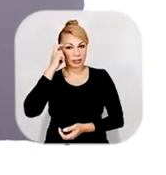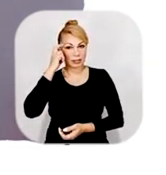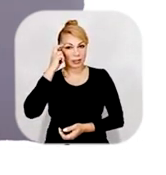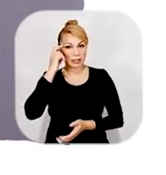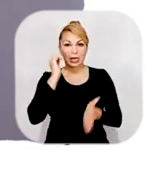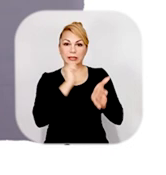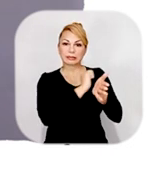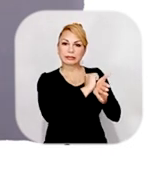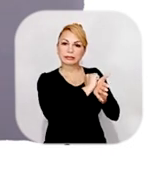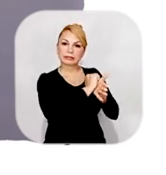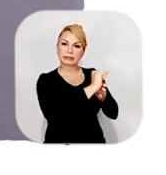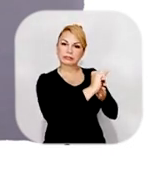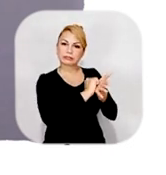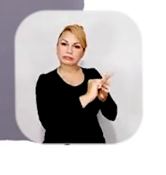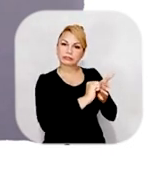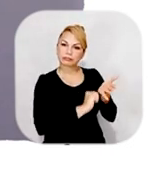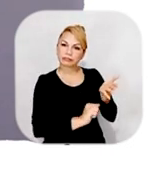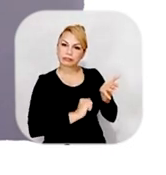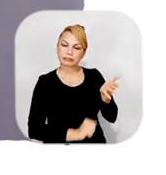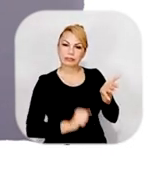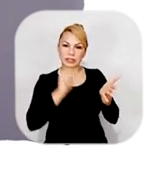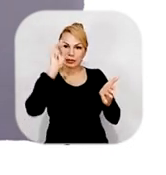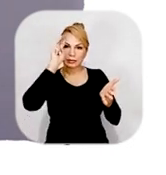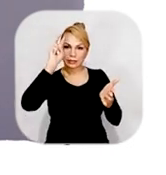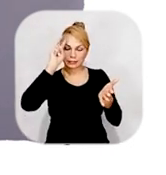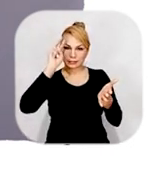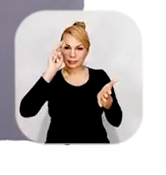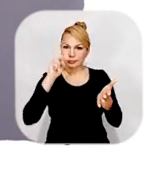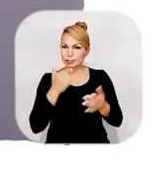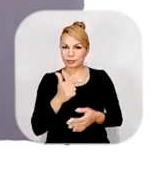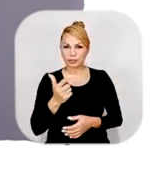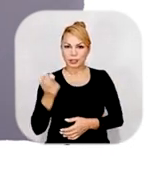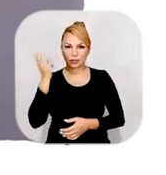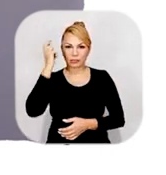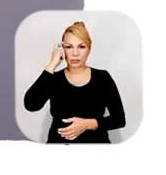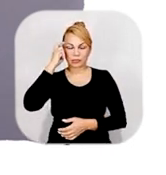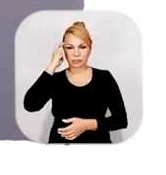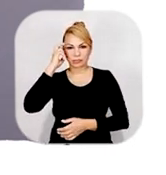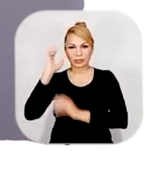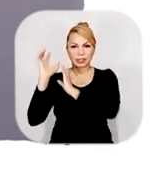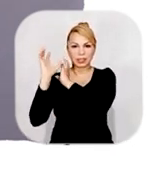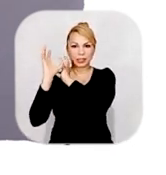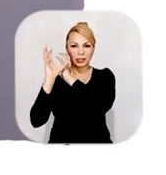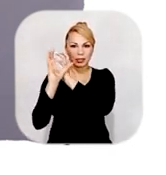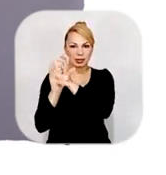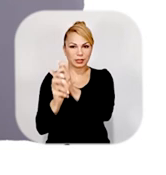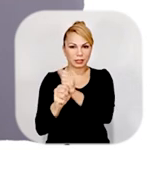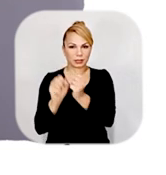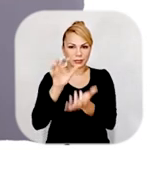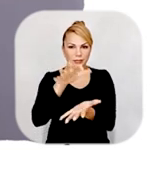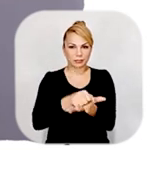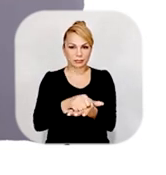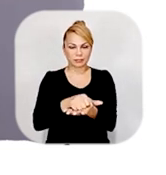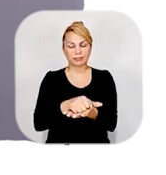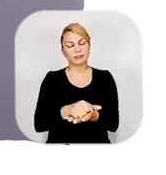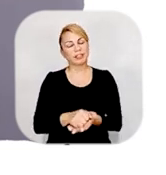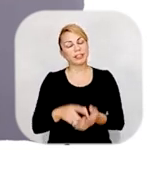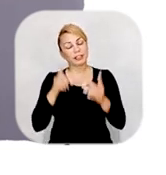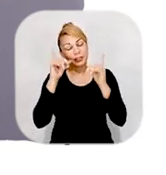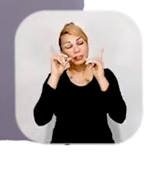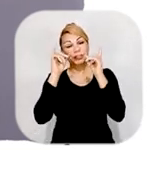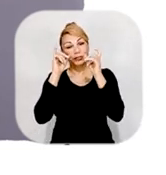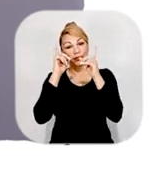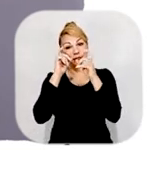apagar memória, não temos a cultura de acumular memória. Então, é tudo muito difícil.